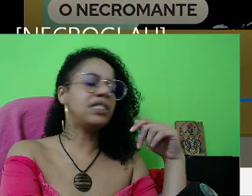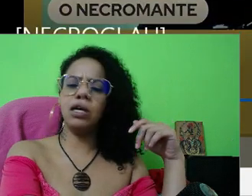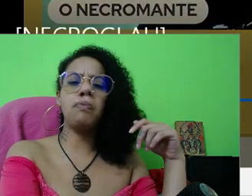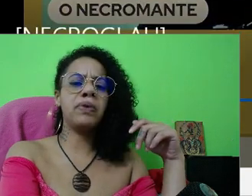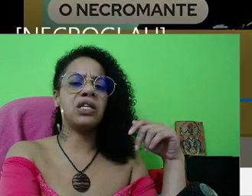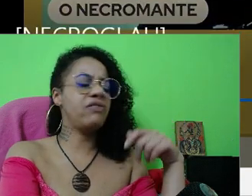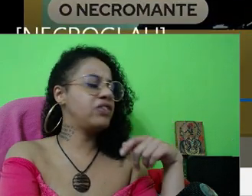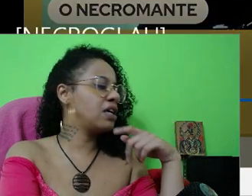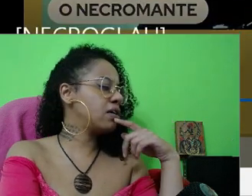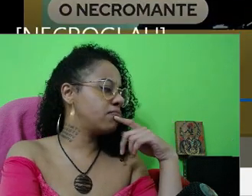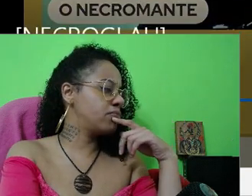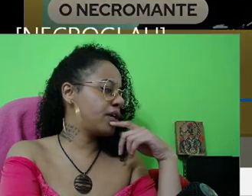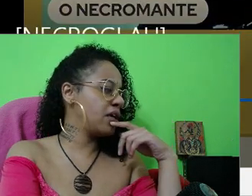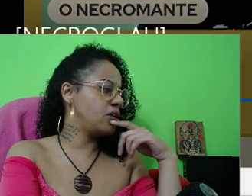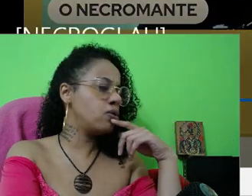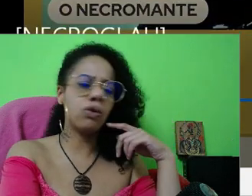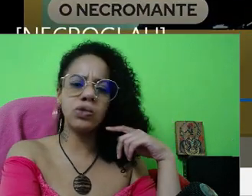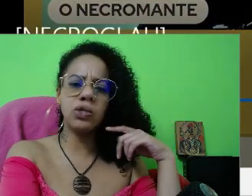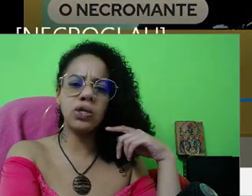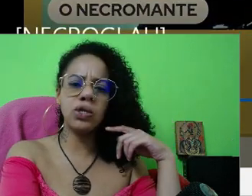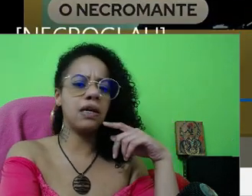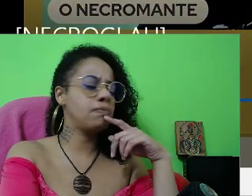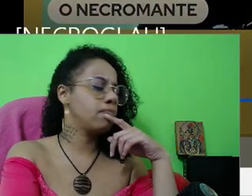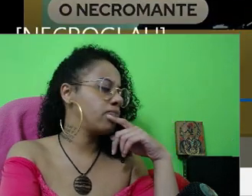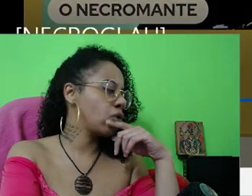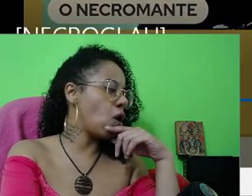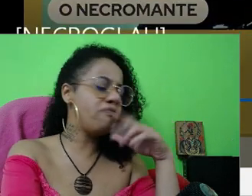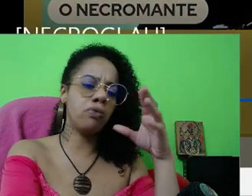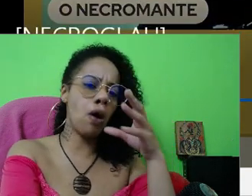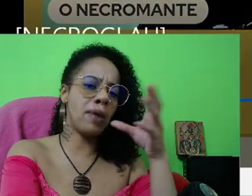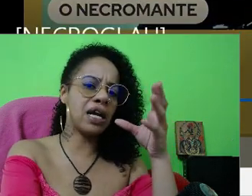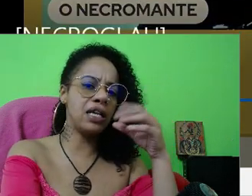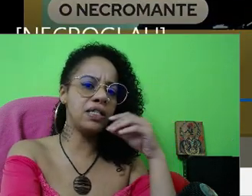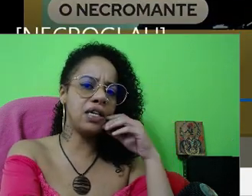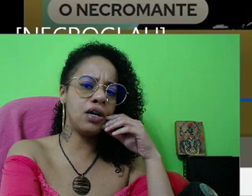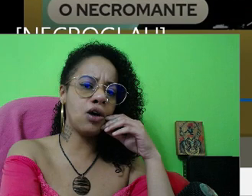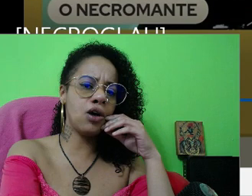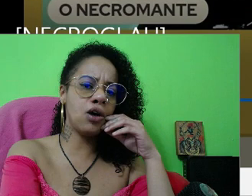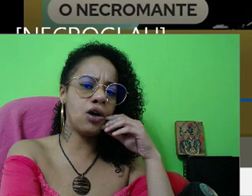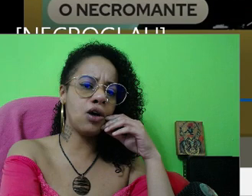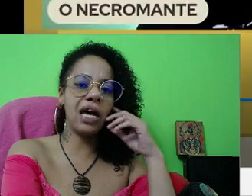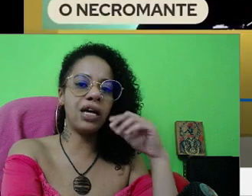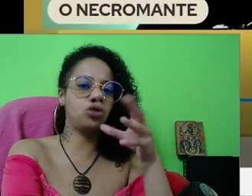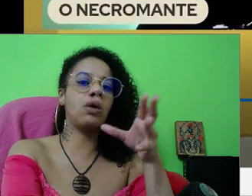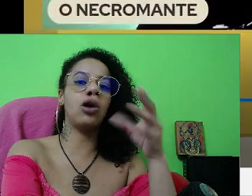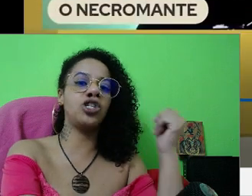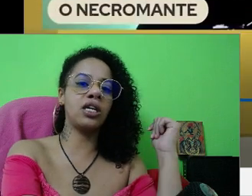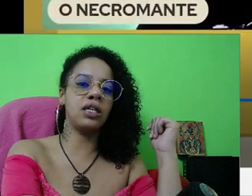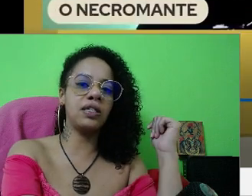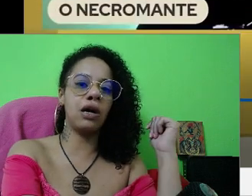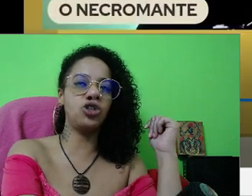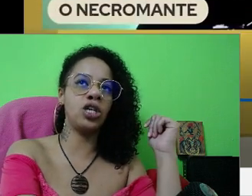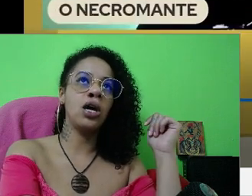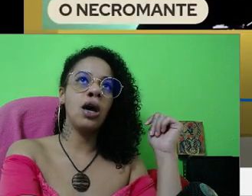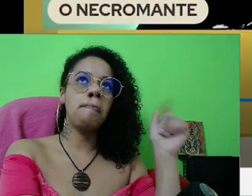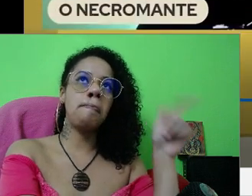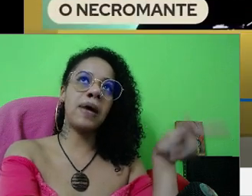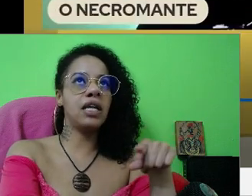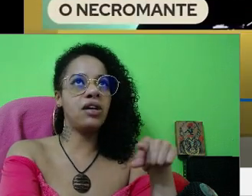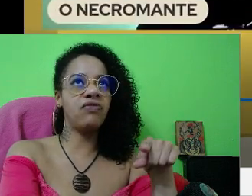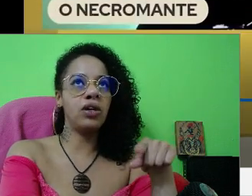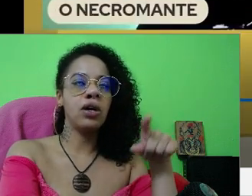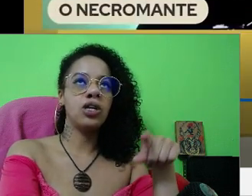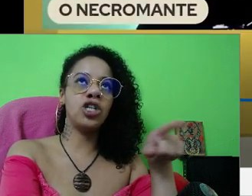mas sim o PT deve ter querido com certeza Óbvio é uma análise óbvia né a sua lógica inicial de